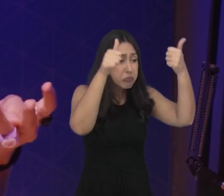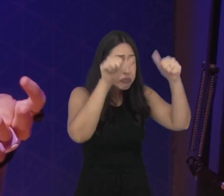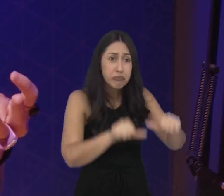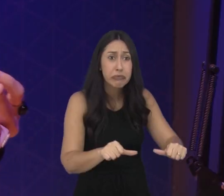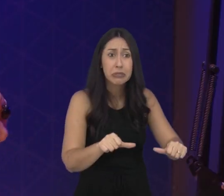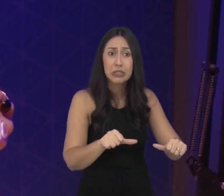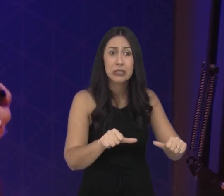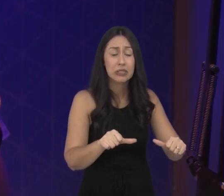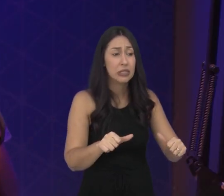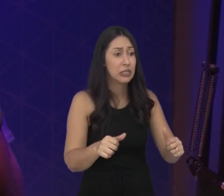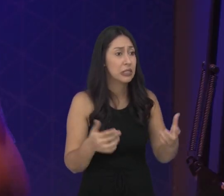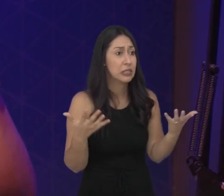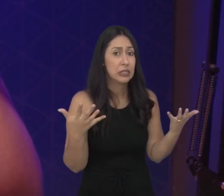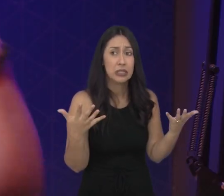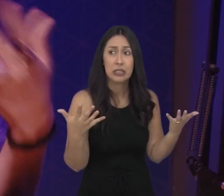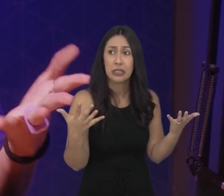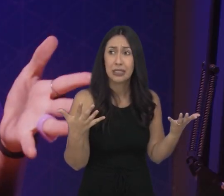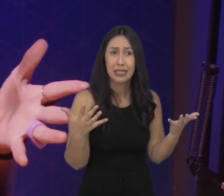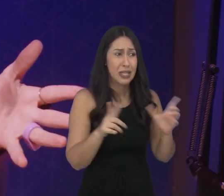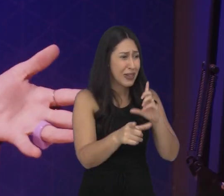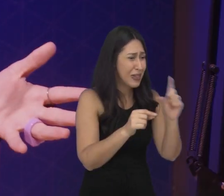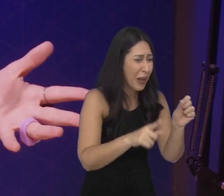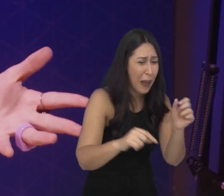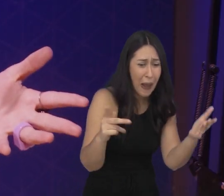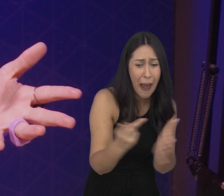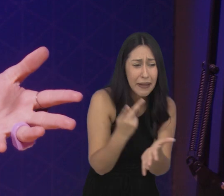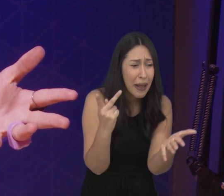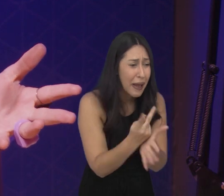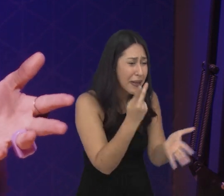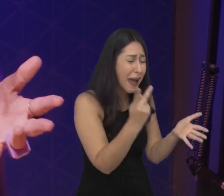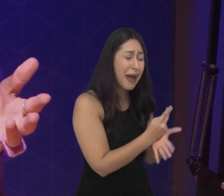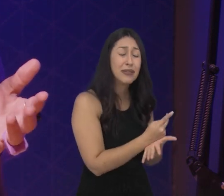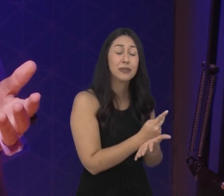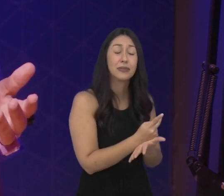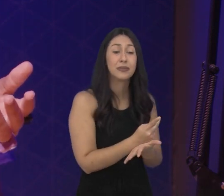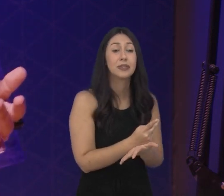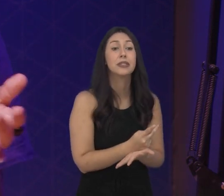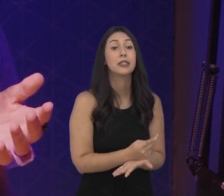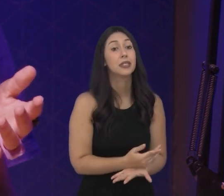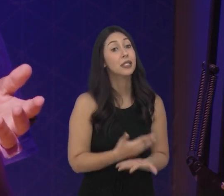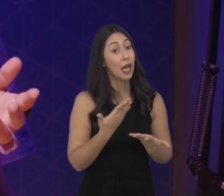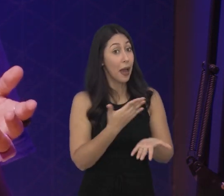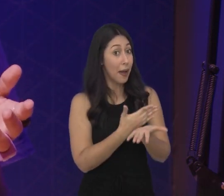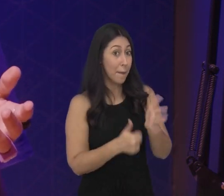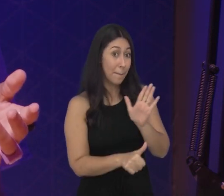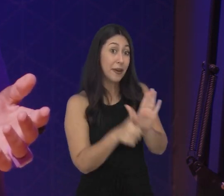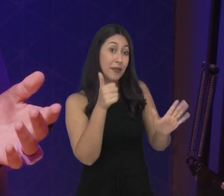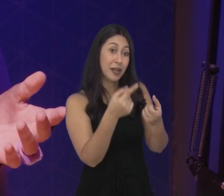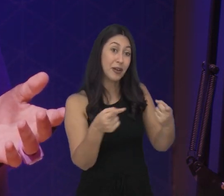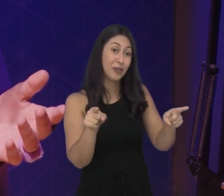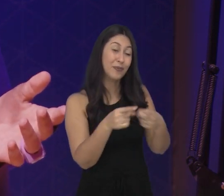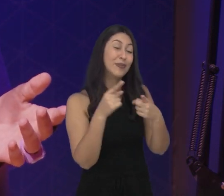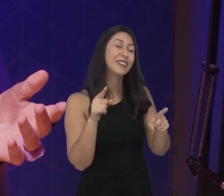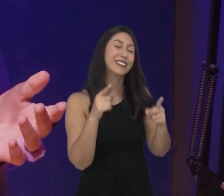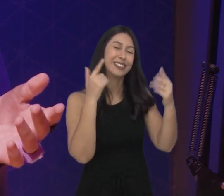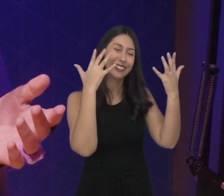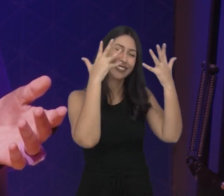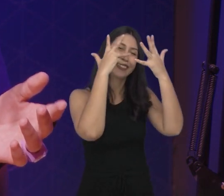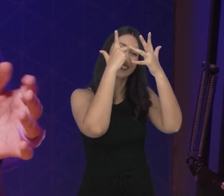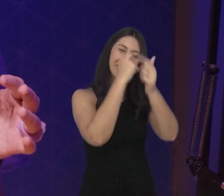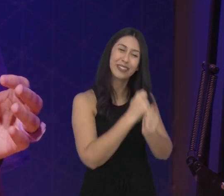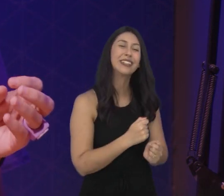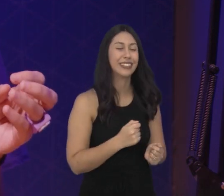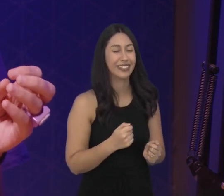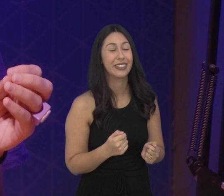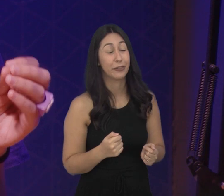bom bastante? Será que eu tomei todas as escolhas erradas? E tem essa primeira música que é até muito bonita.